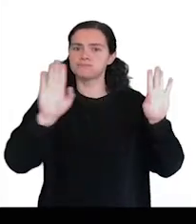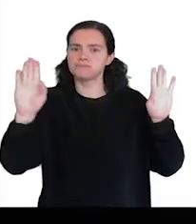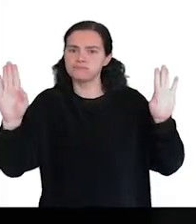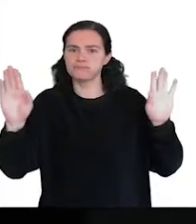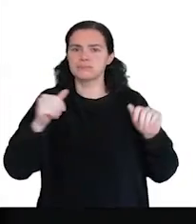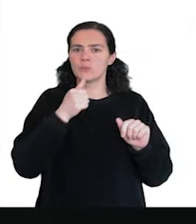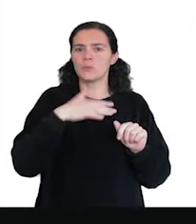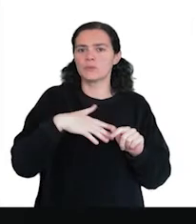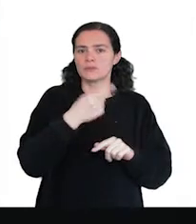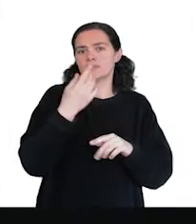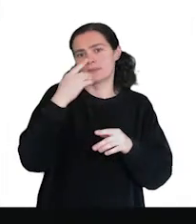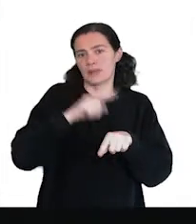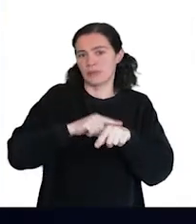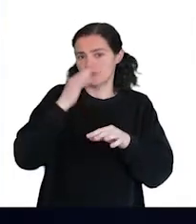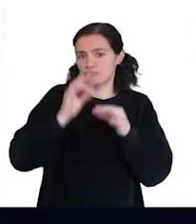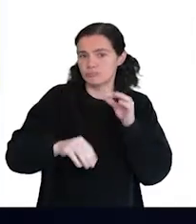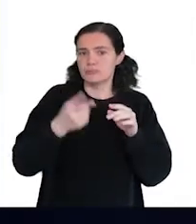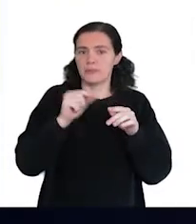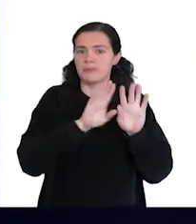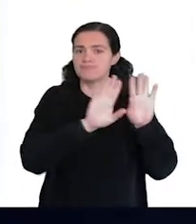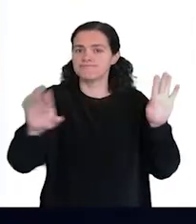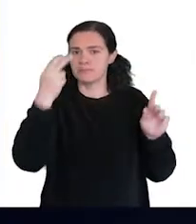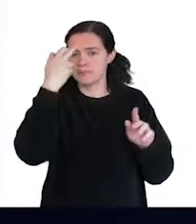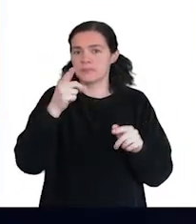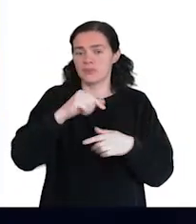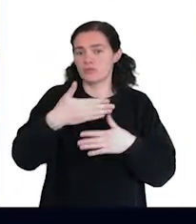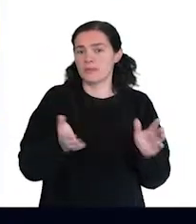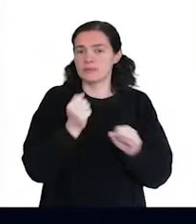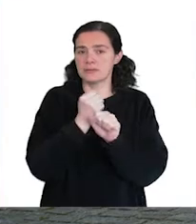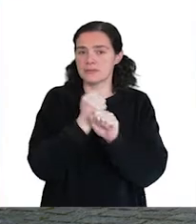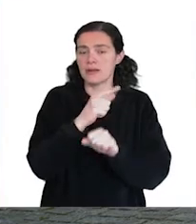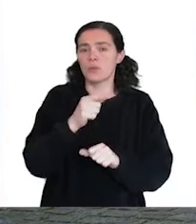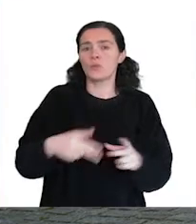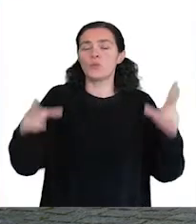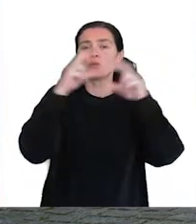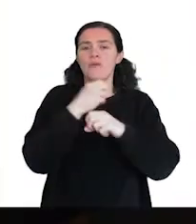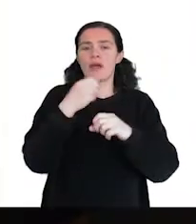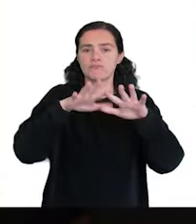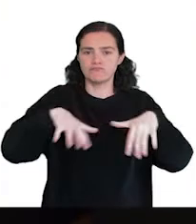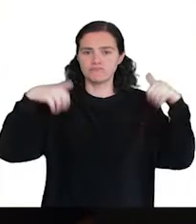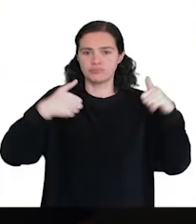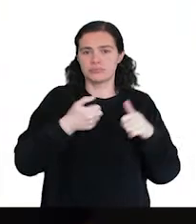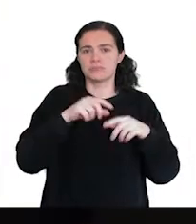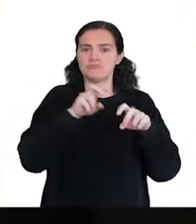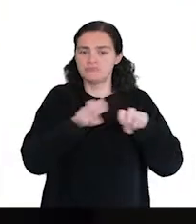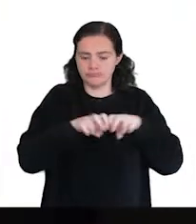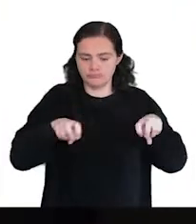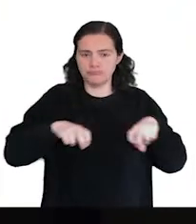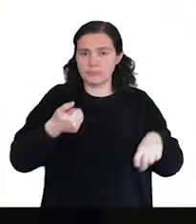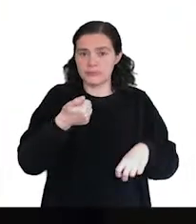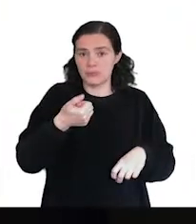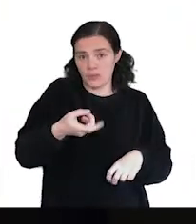a Galeria de Exposições Temporárias, a Galeria de Exposição Permanente e espaços de trabalho. No edifício novo, um auditório de 59 lugares,